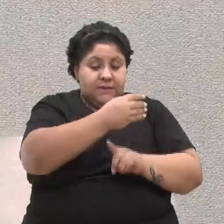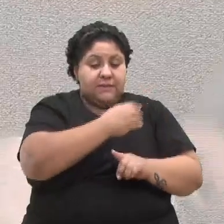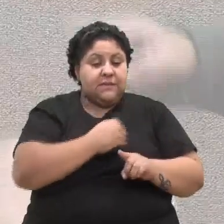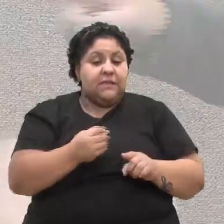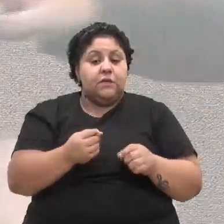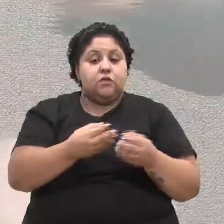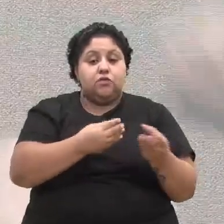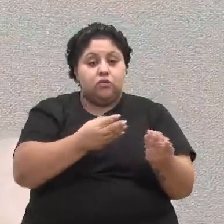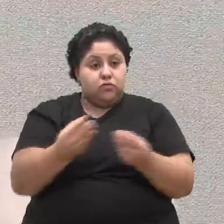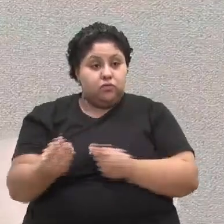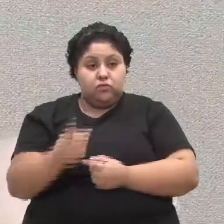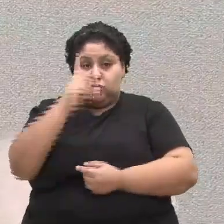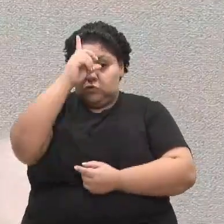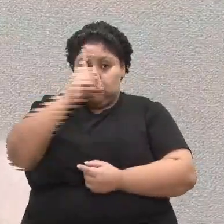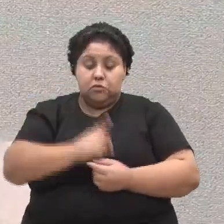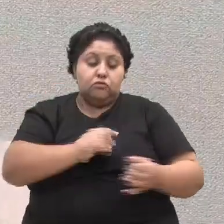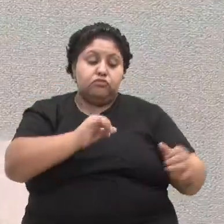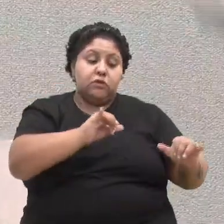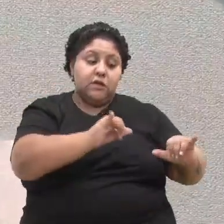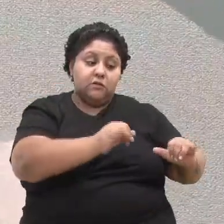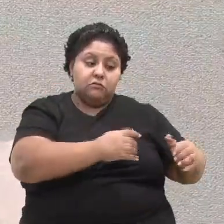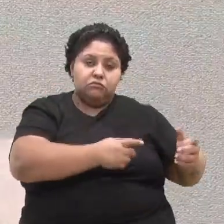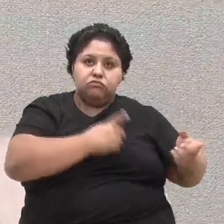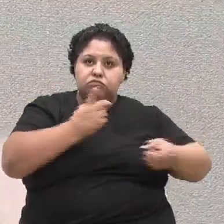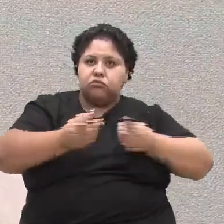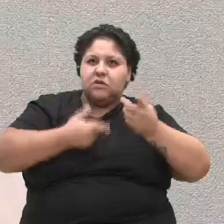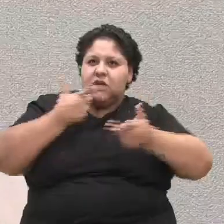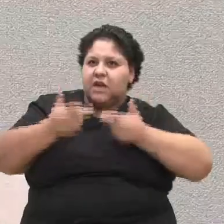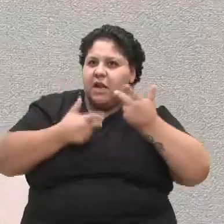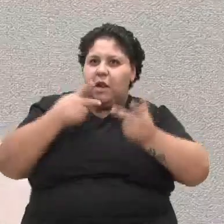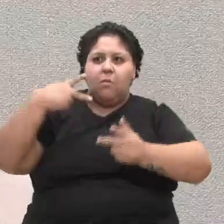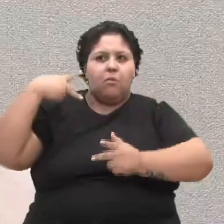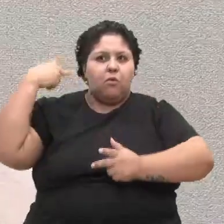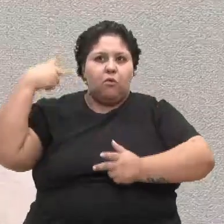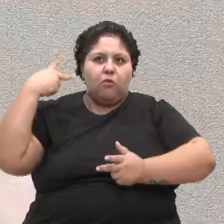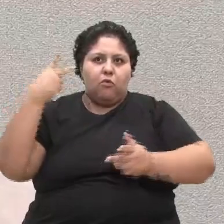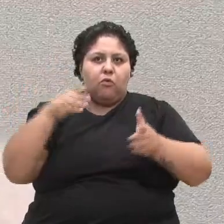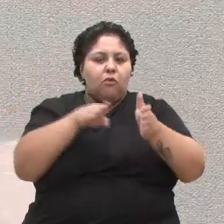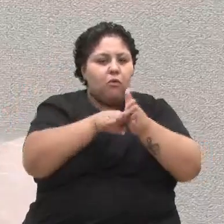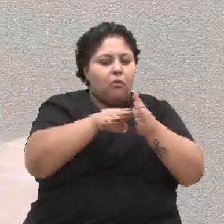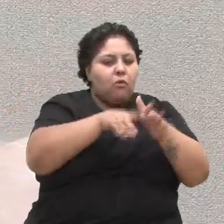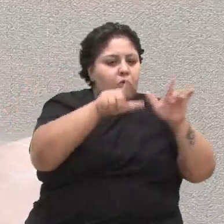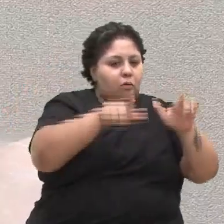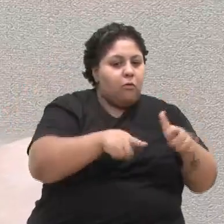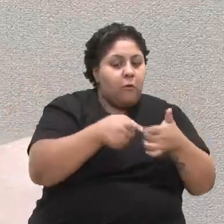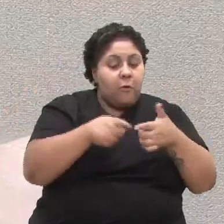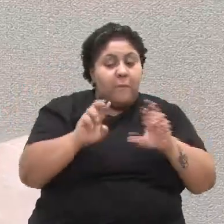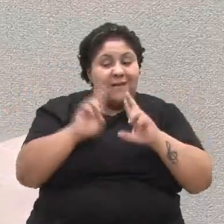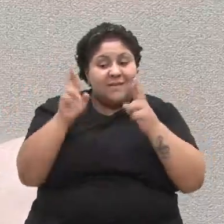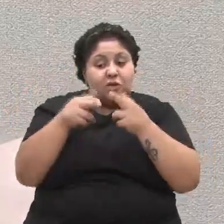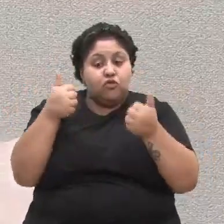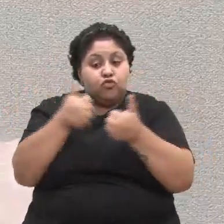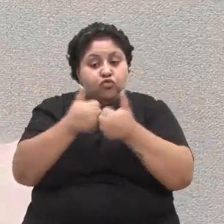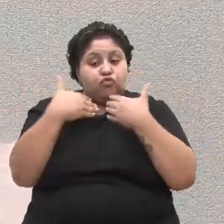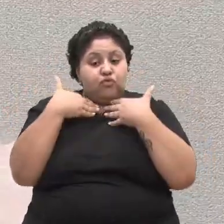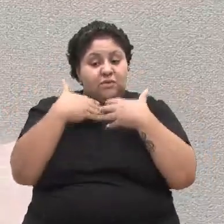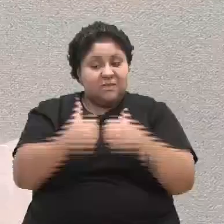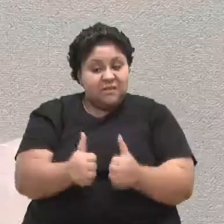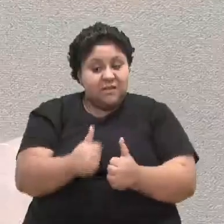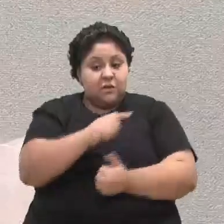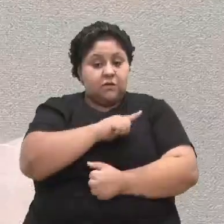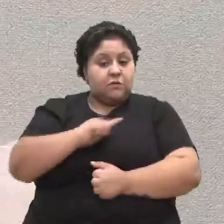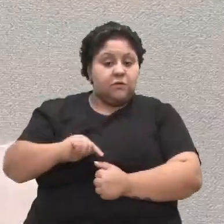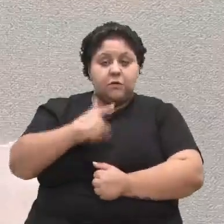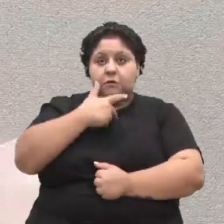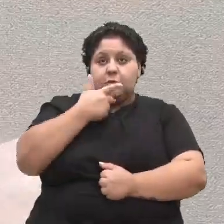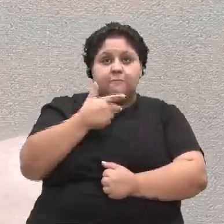então os gerentes reclamam para o conselho local ou reclamam para o vereador, mas nas reuniões que eles deveriam, junto com a secretaria, junto com o governo, falar, eles